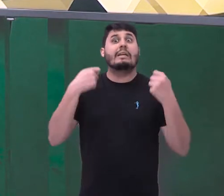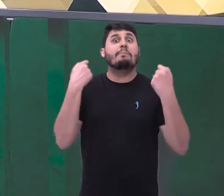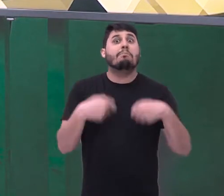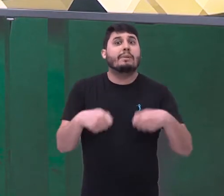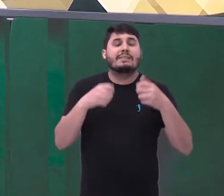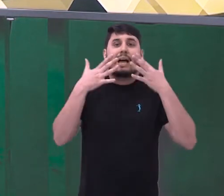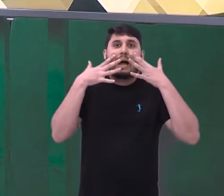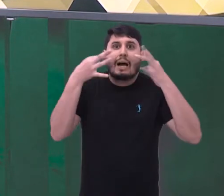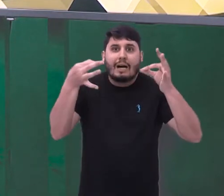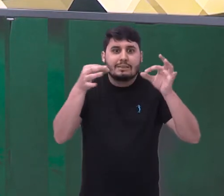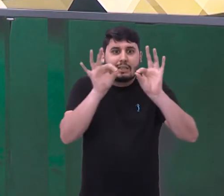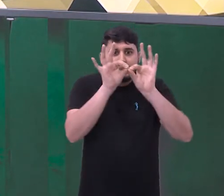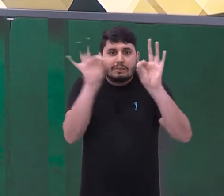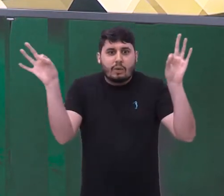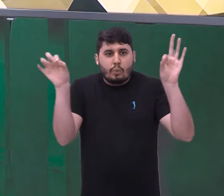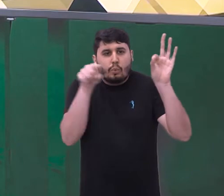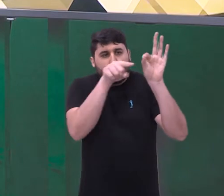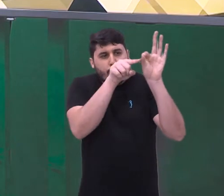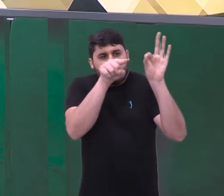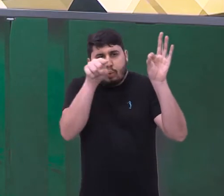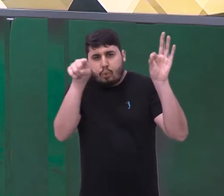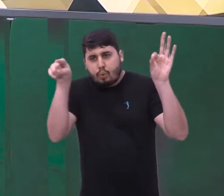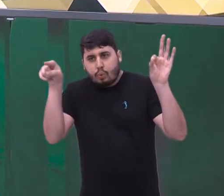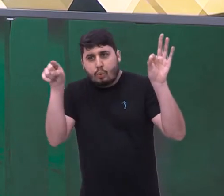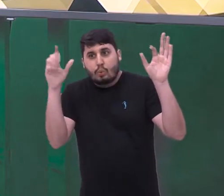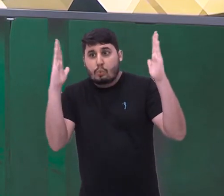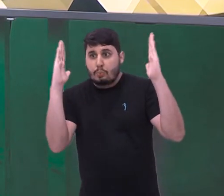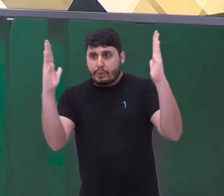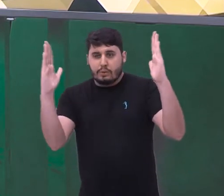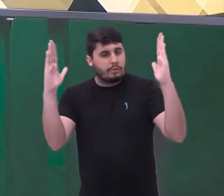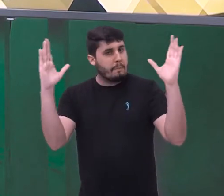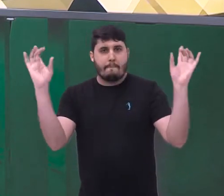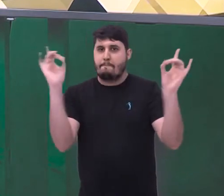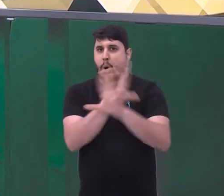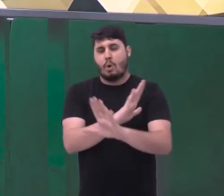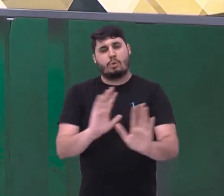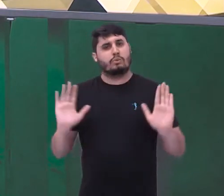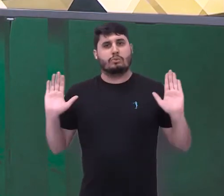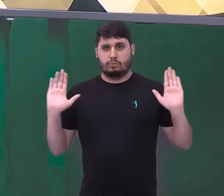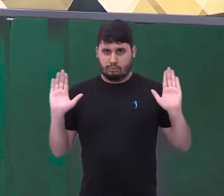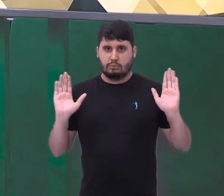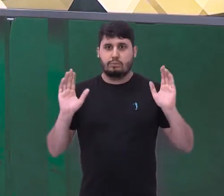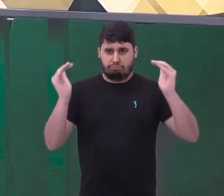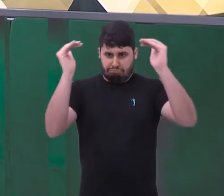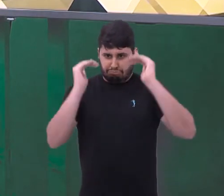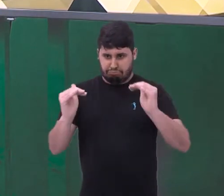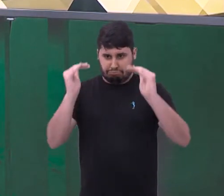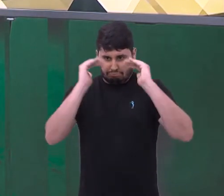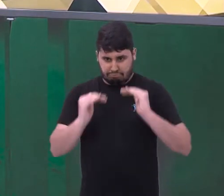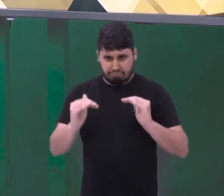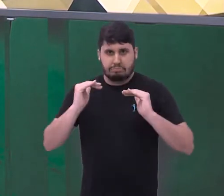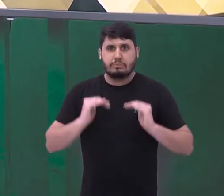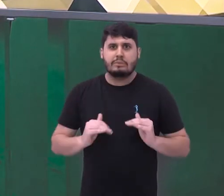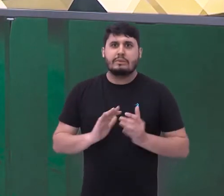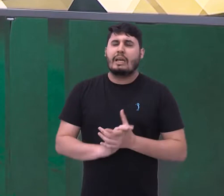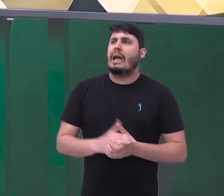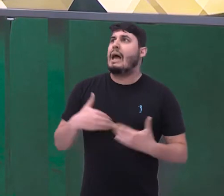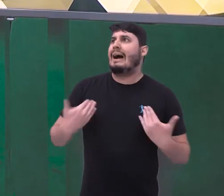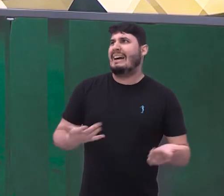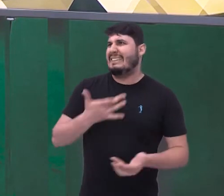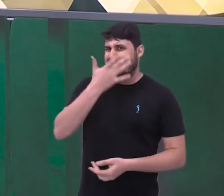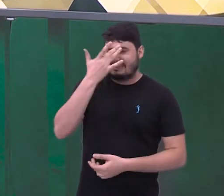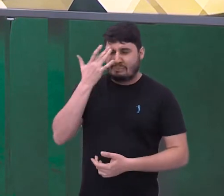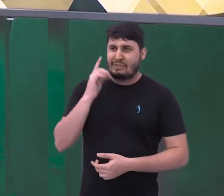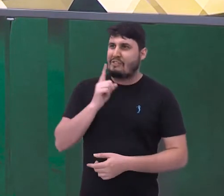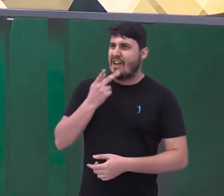linear. Não escreva fora disso, ok? Eita, professora, como a senhora é